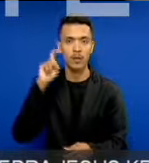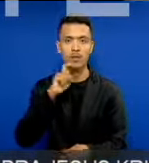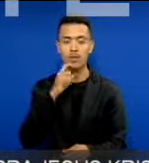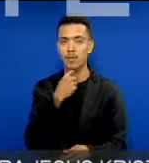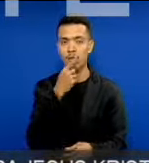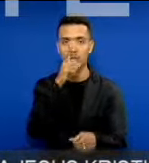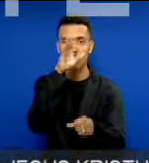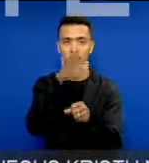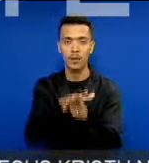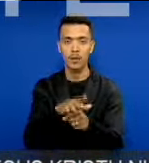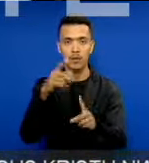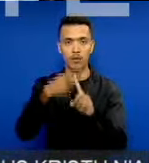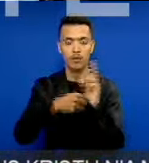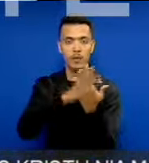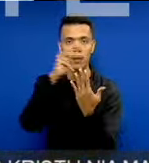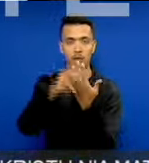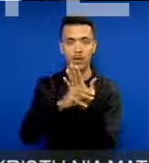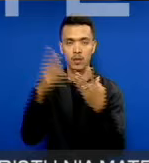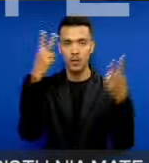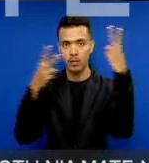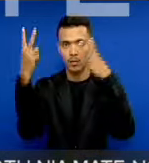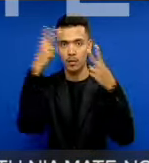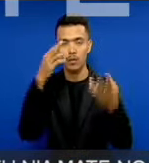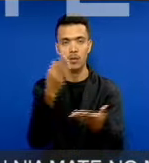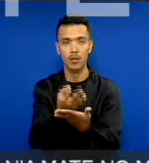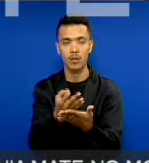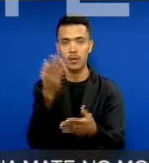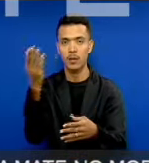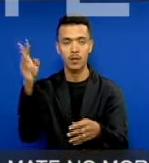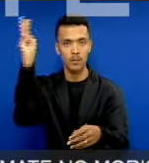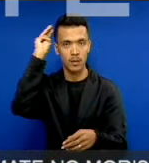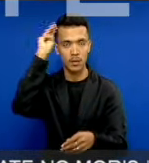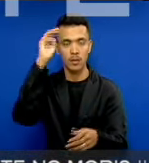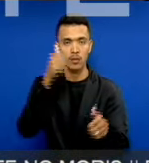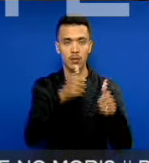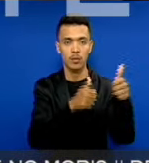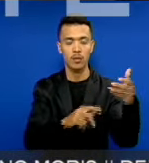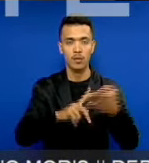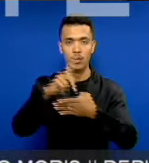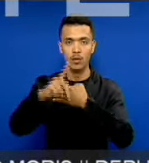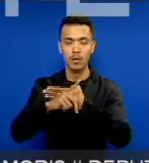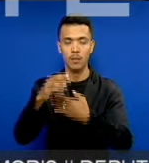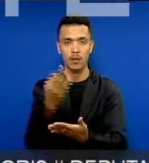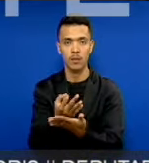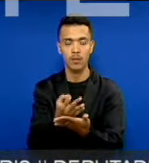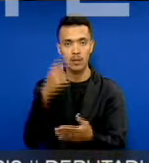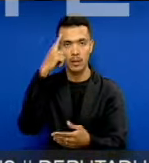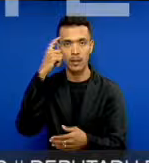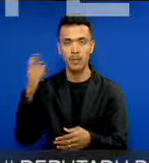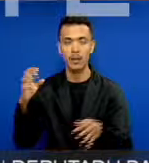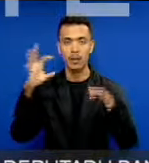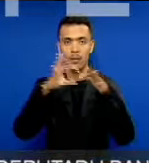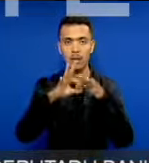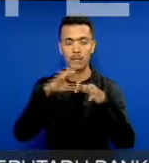Guzmão promete. Fulan março se controla a execução orçamento e a cada ministério do ir programa orçamental. Tambané,